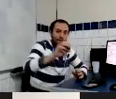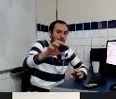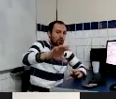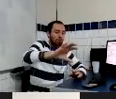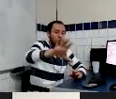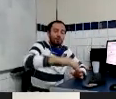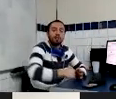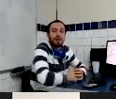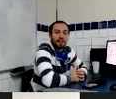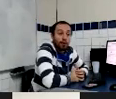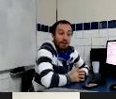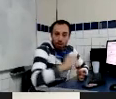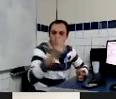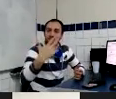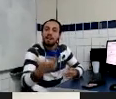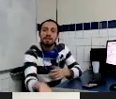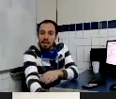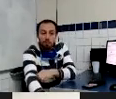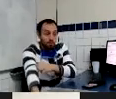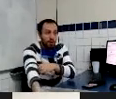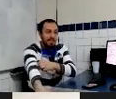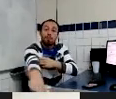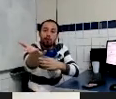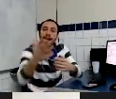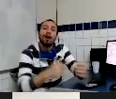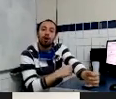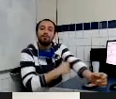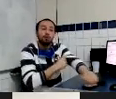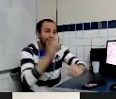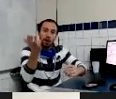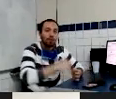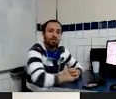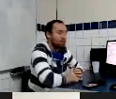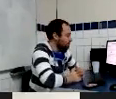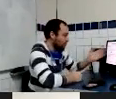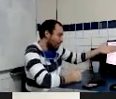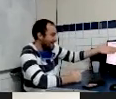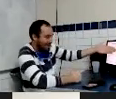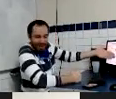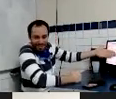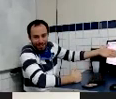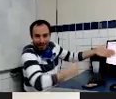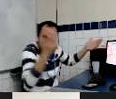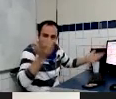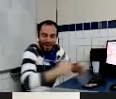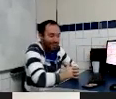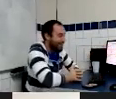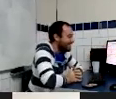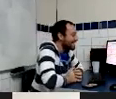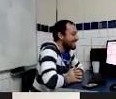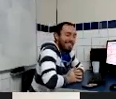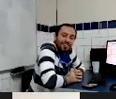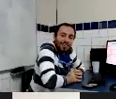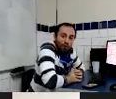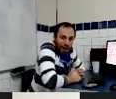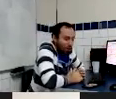Uma forma de controle fundamental. E eu posso dar exemplos. Por exemplo, o faraó. O faraó no Egito. No caso, a imagem aqui do lado é o faraó,